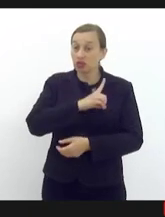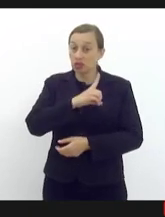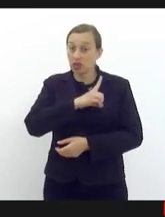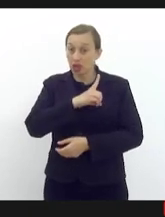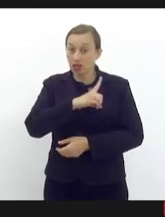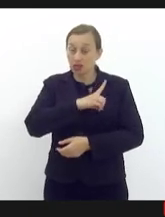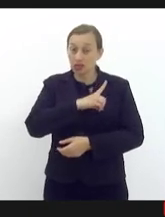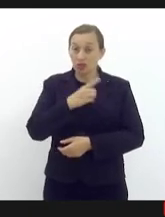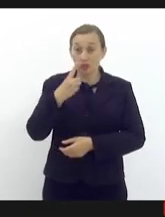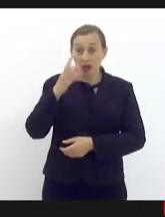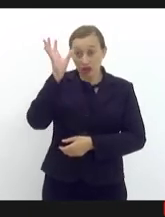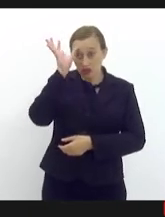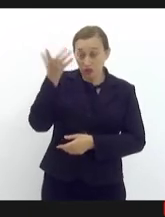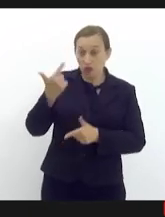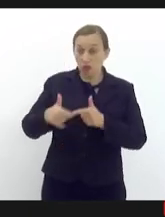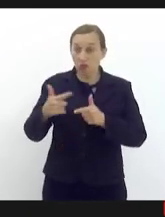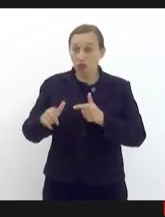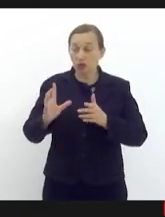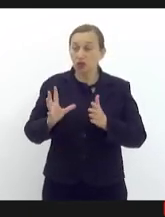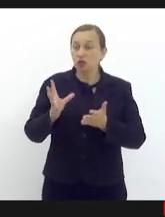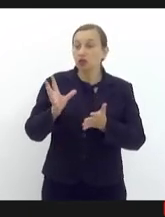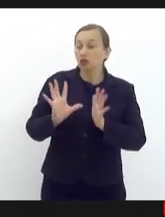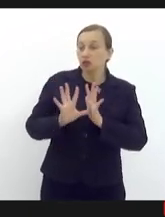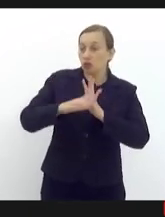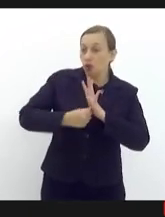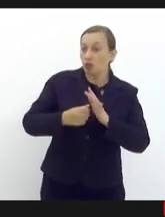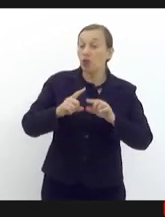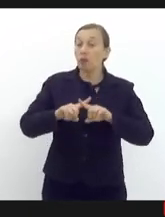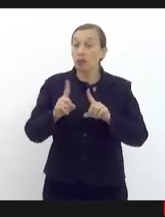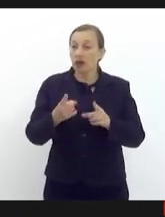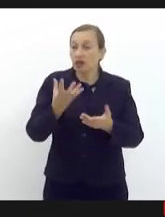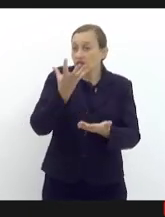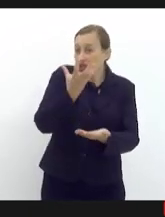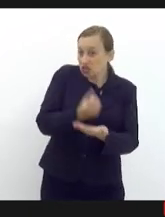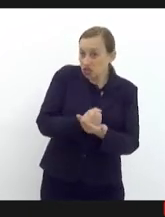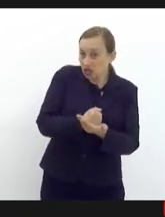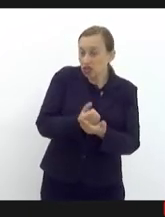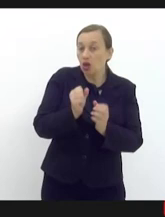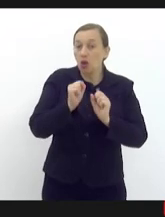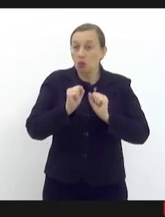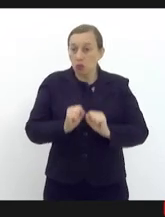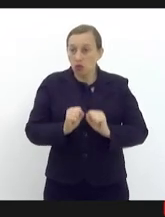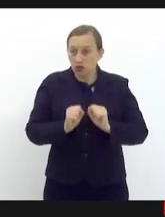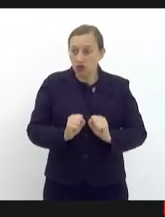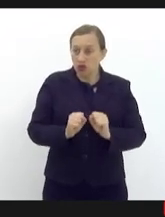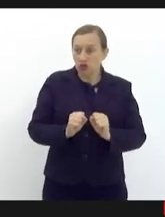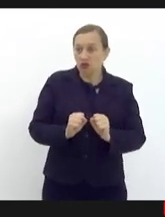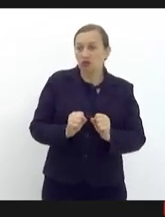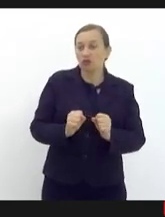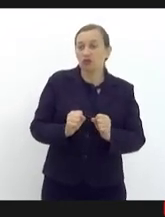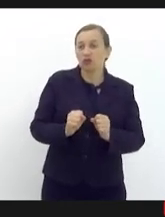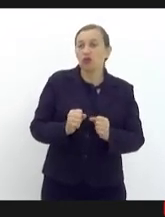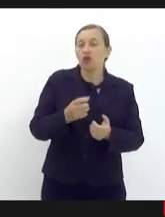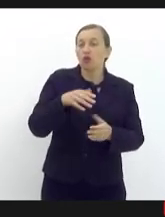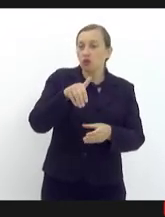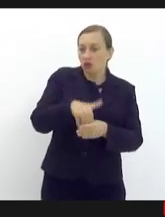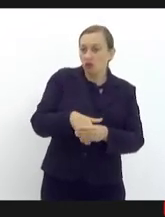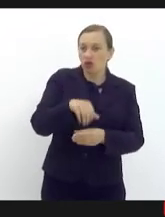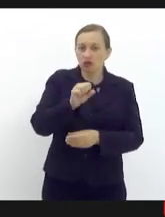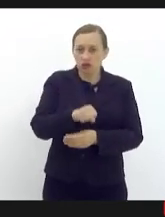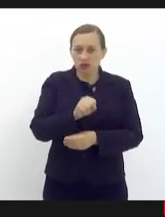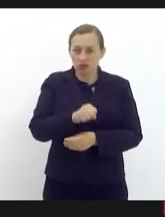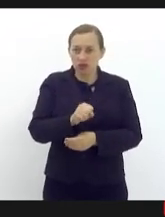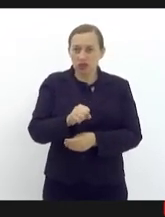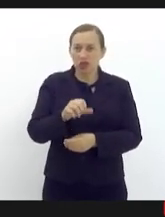delegacia, mas gostaria de deixar registrado, se possível, por conta do Zoom hoje, que está muito ruim, meu voto favorável tanto ao